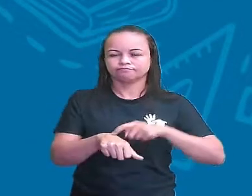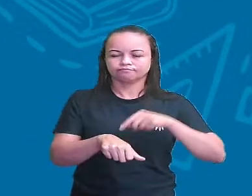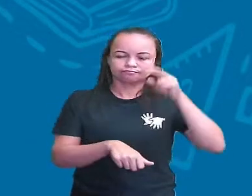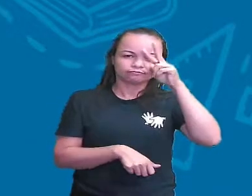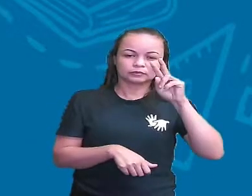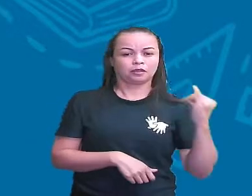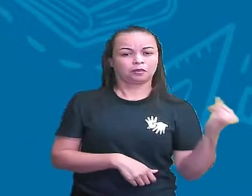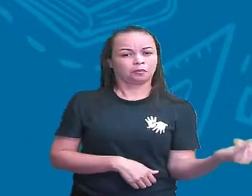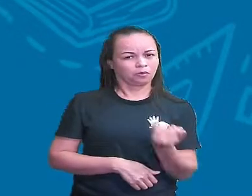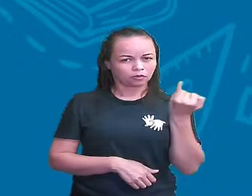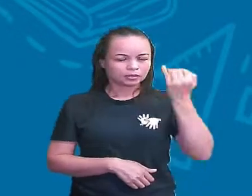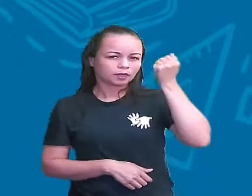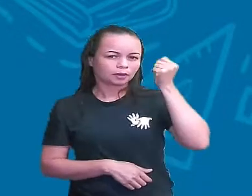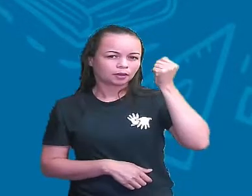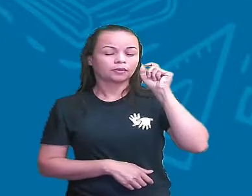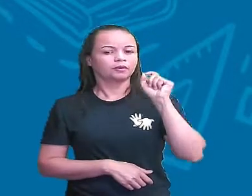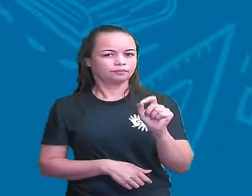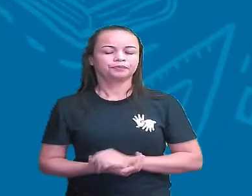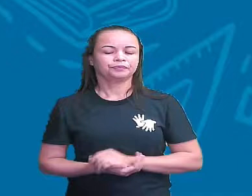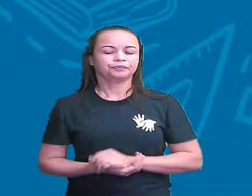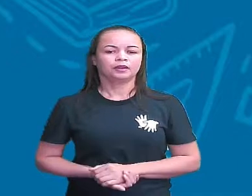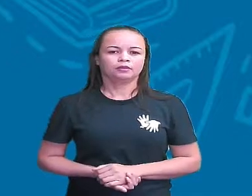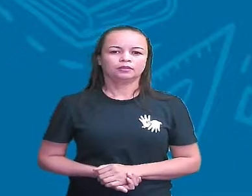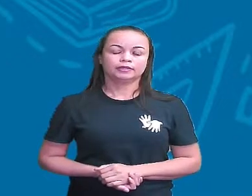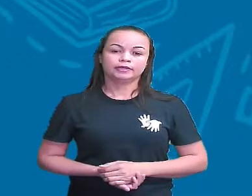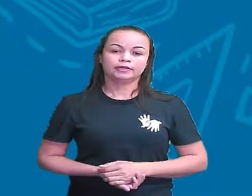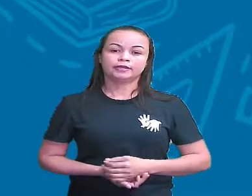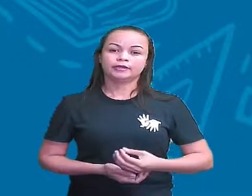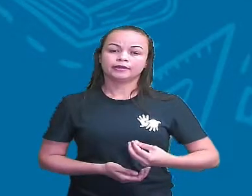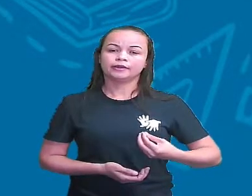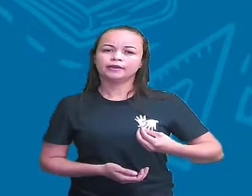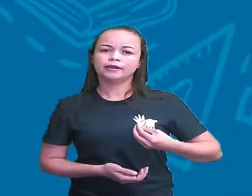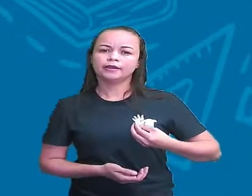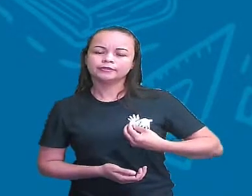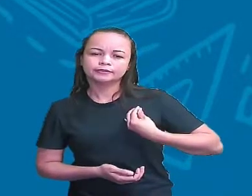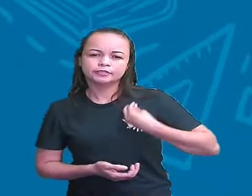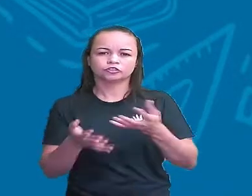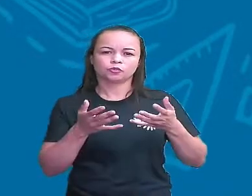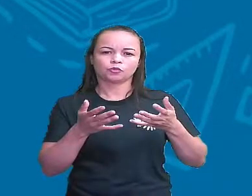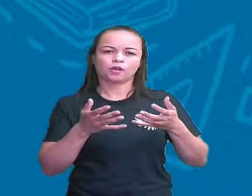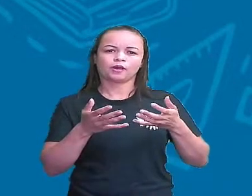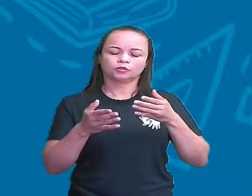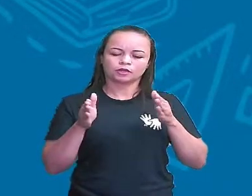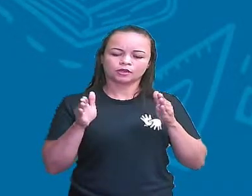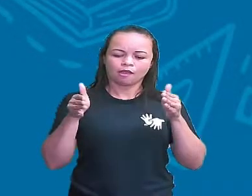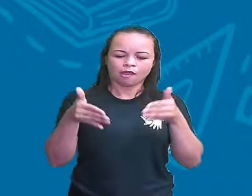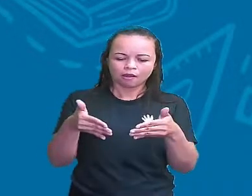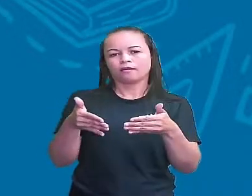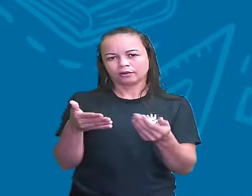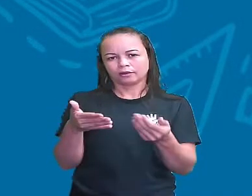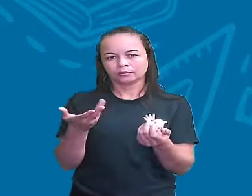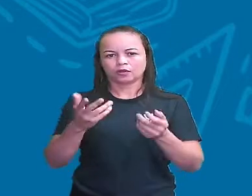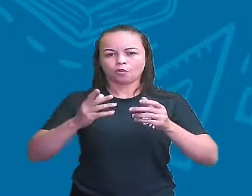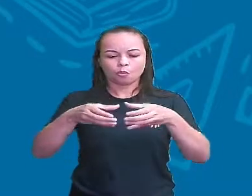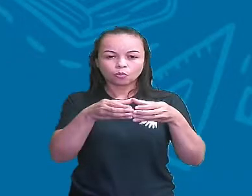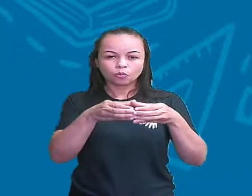importante a gente saber que existe uma relação direta do tempo com os grupos humanos. Por quê? Né?